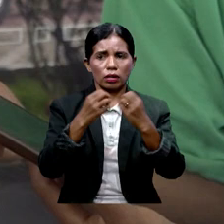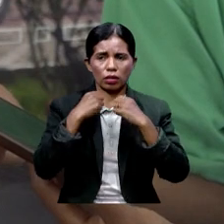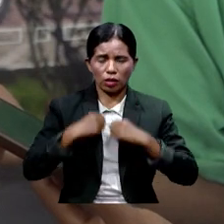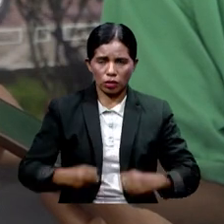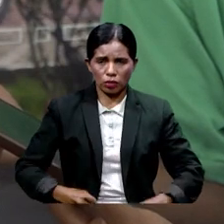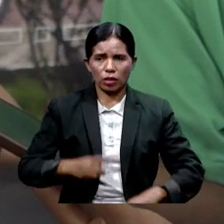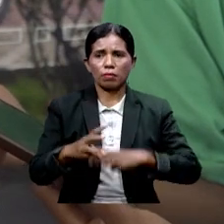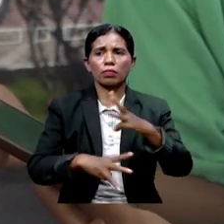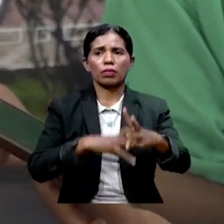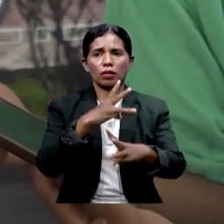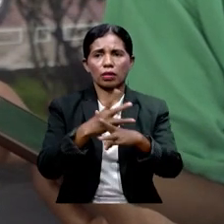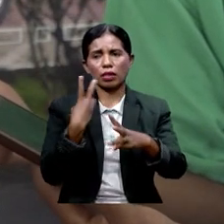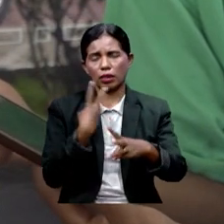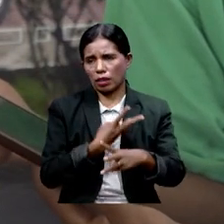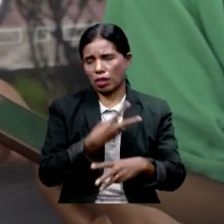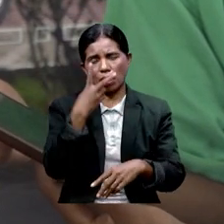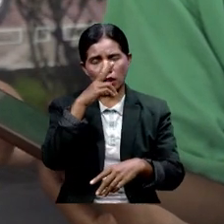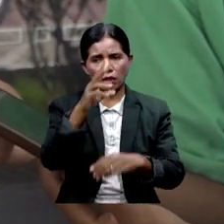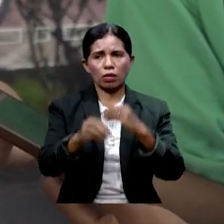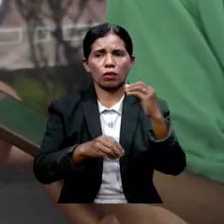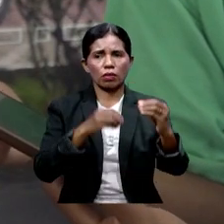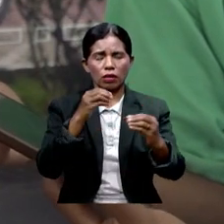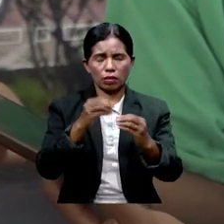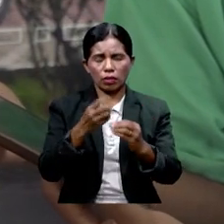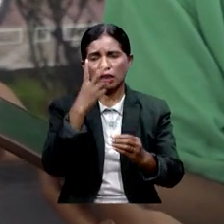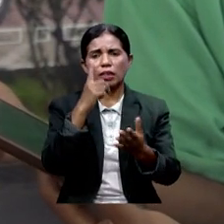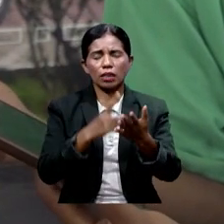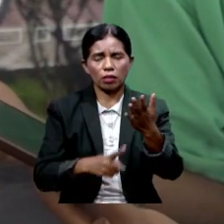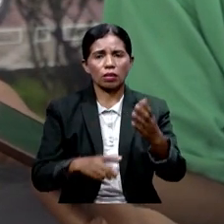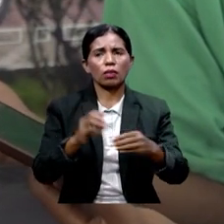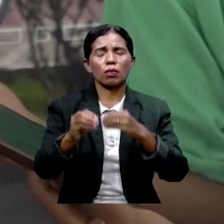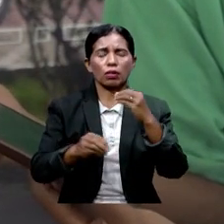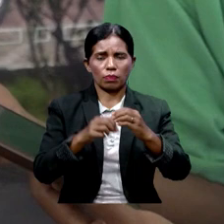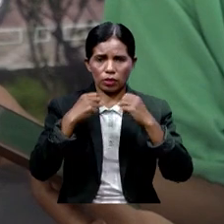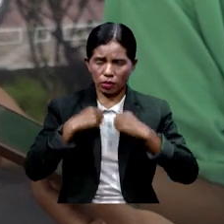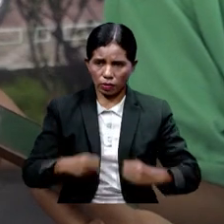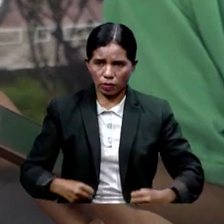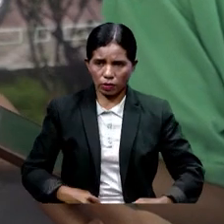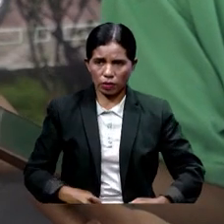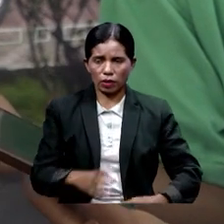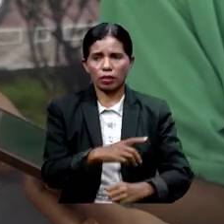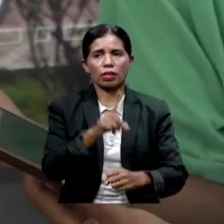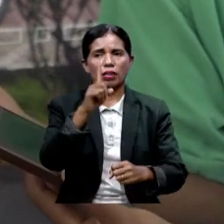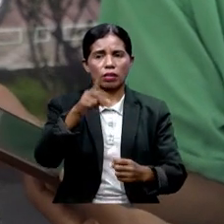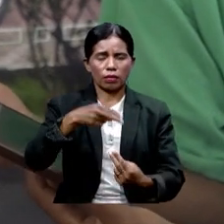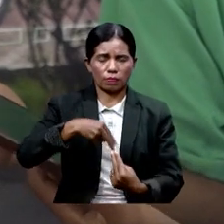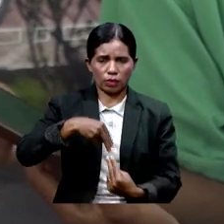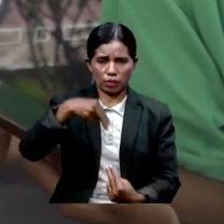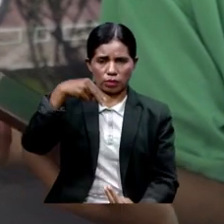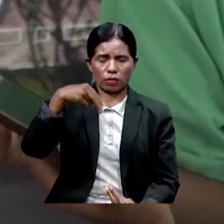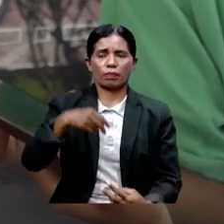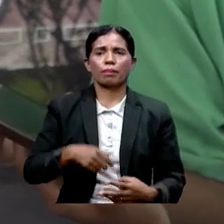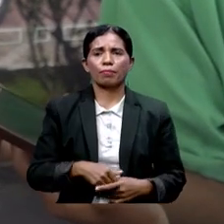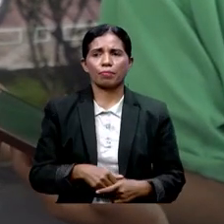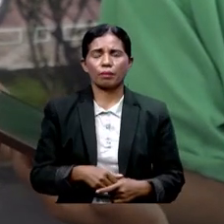Mundial Niam, ita hare kona ba be asunto sira nebe iha relação ho saúde, asunto ida mak malnutrição. E